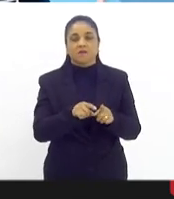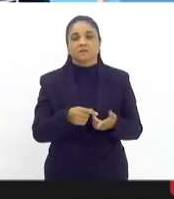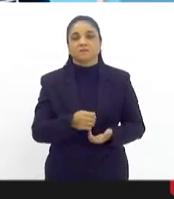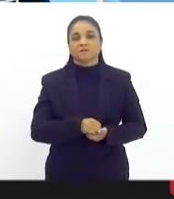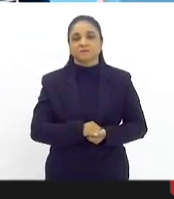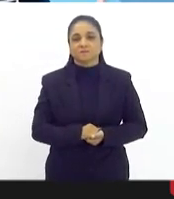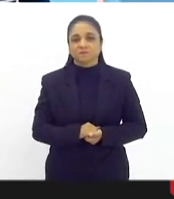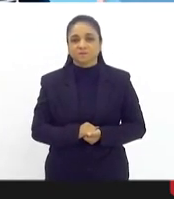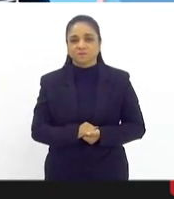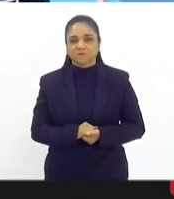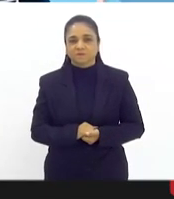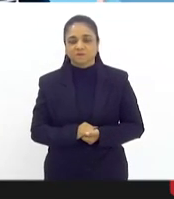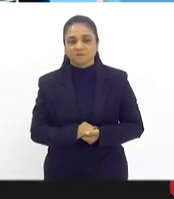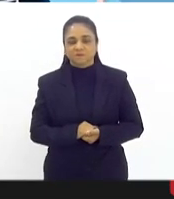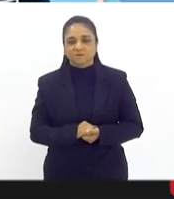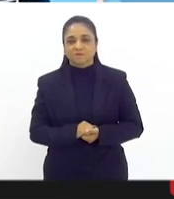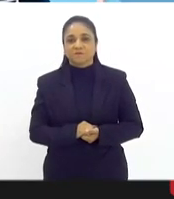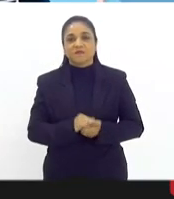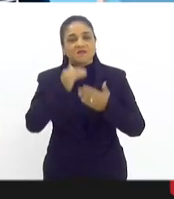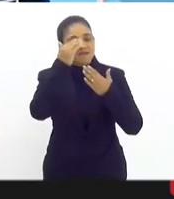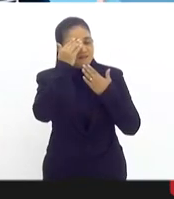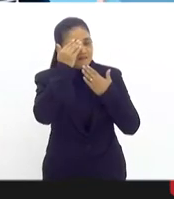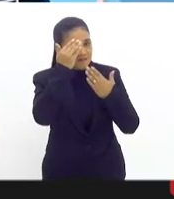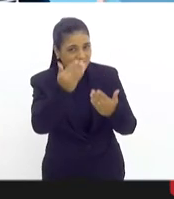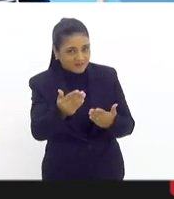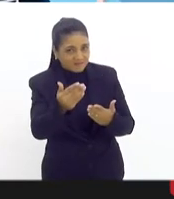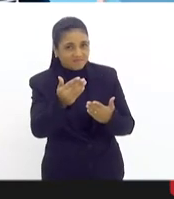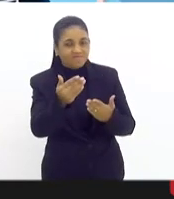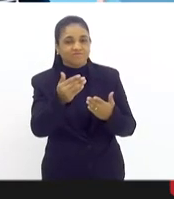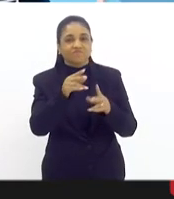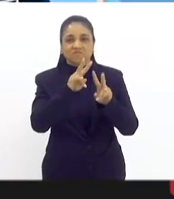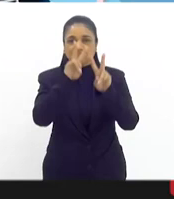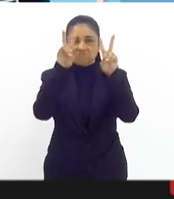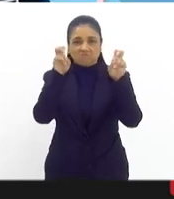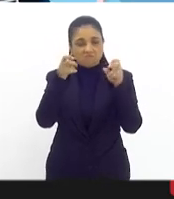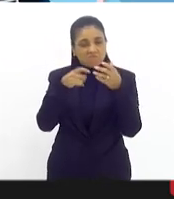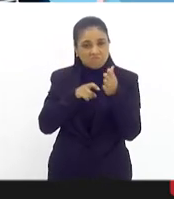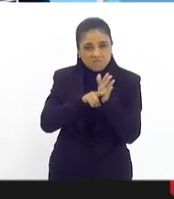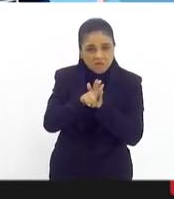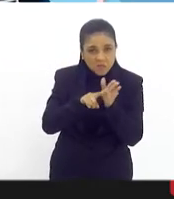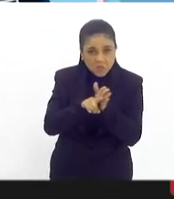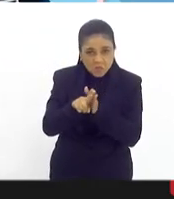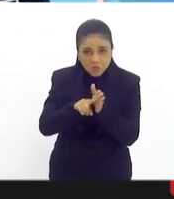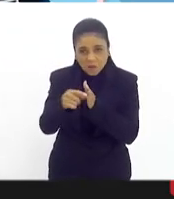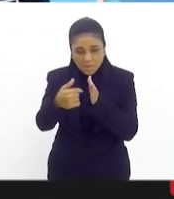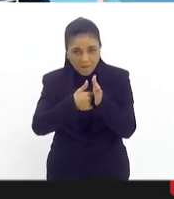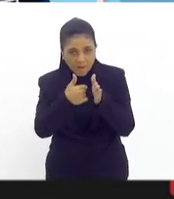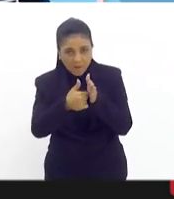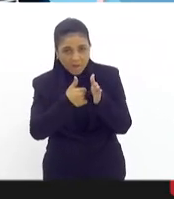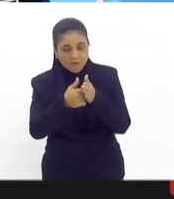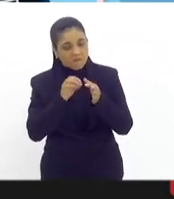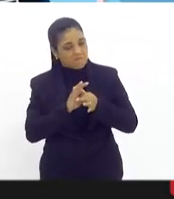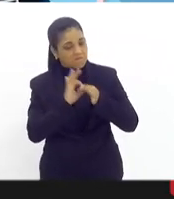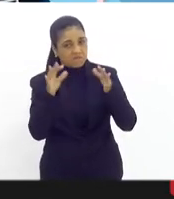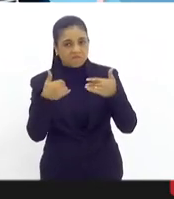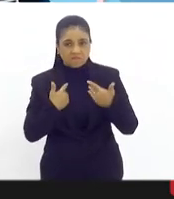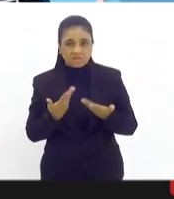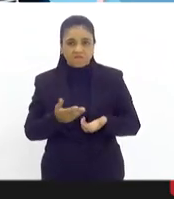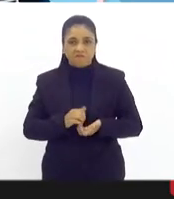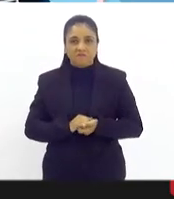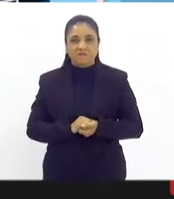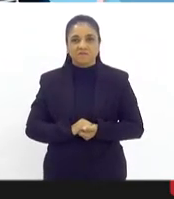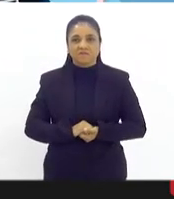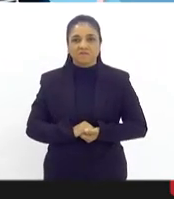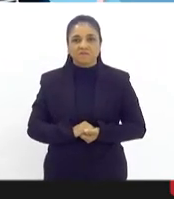acceder. Pois agradeço outra vez e se tem algumas perguntas, estou na disposição. Depois,